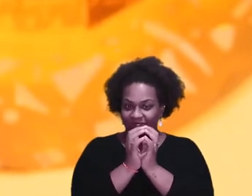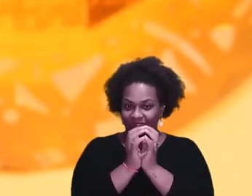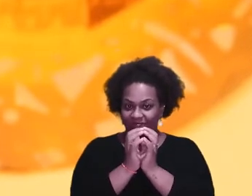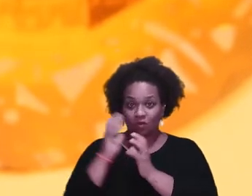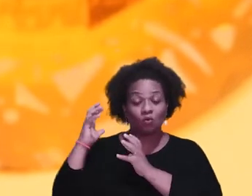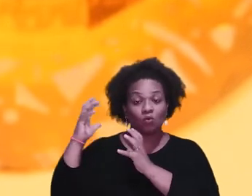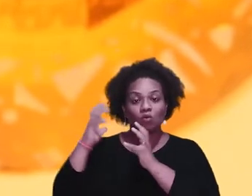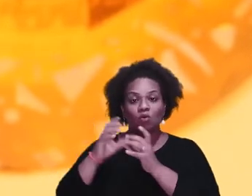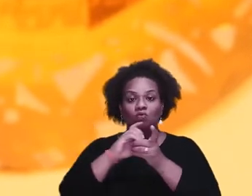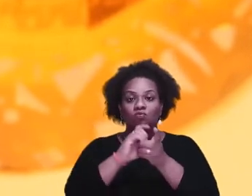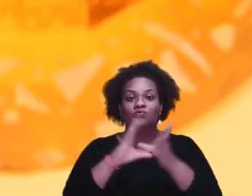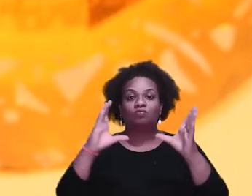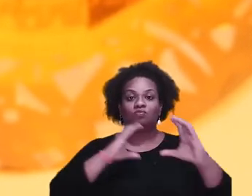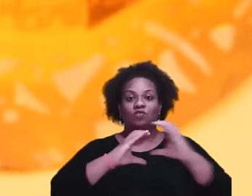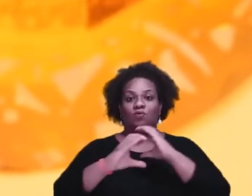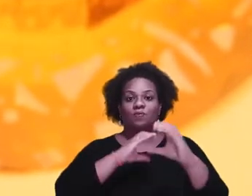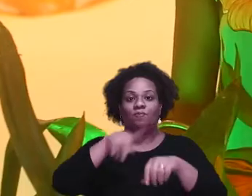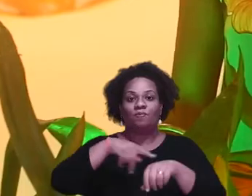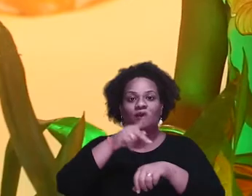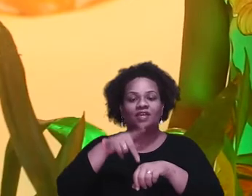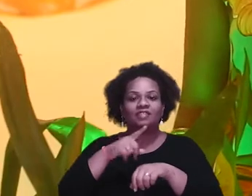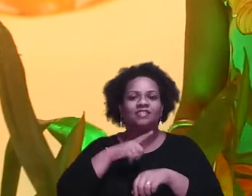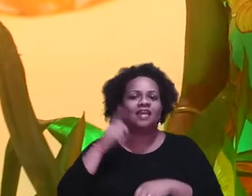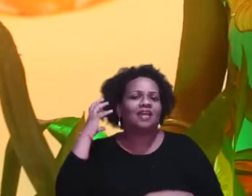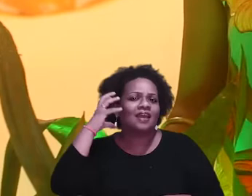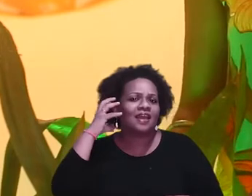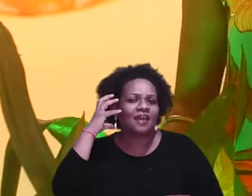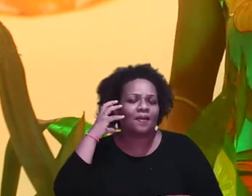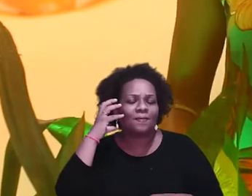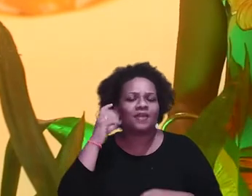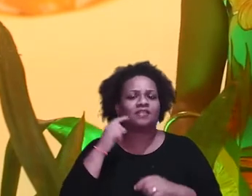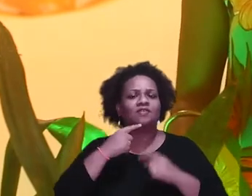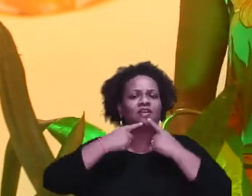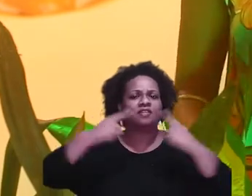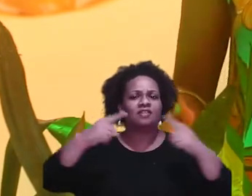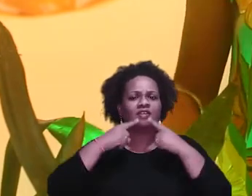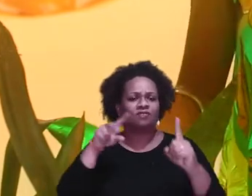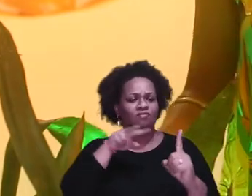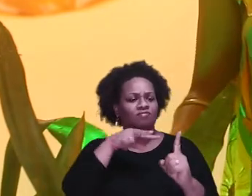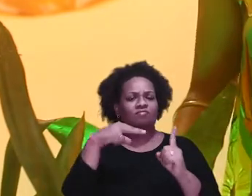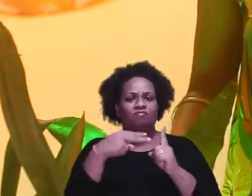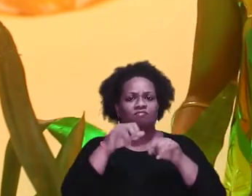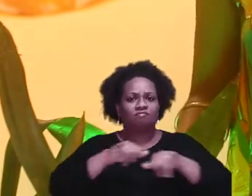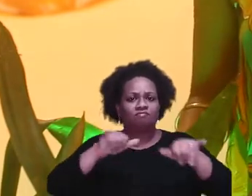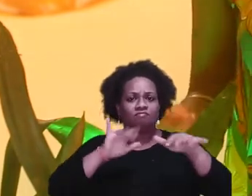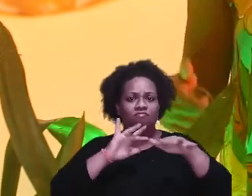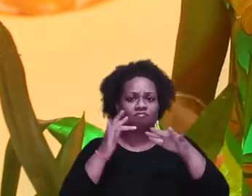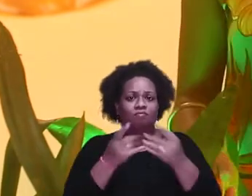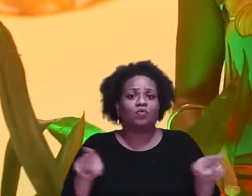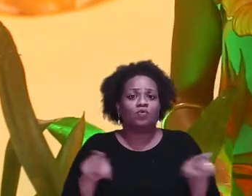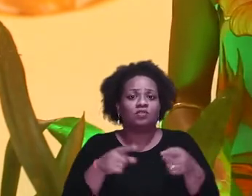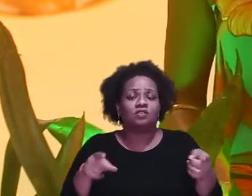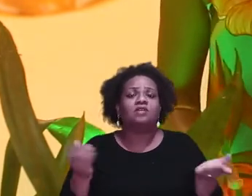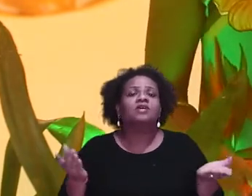pela democratização da comunicação no nosso país. Cabeça de rádio é uma atitude e uma denúncia pela invisibilidade que a grande mídia